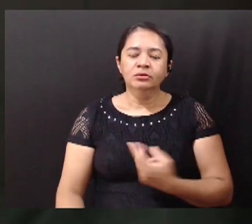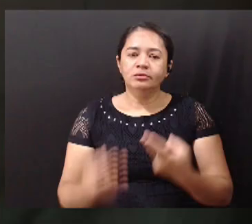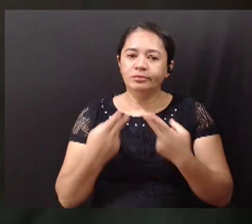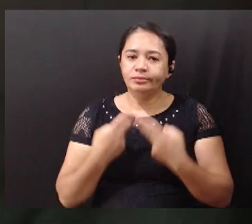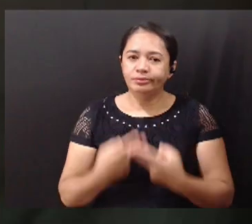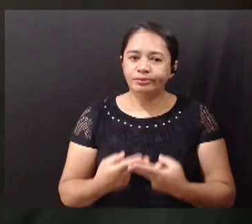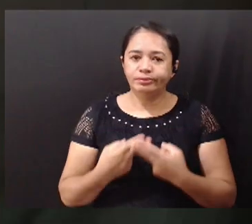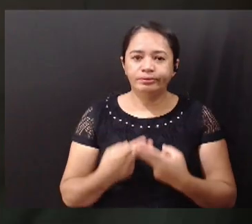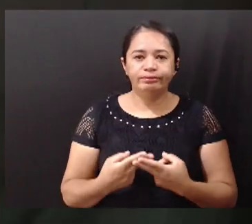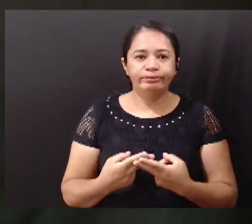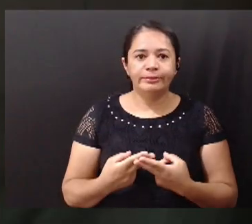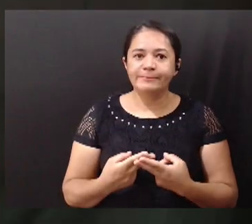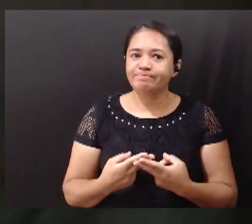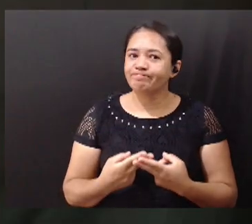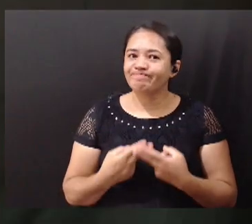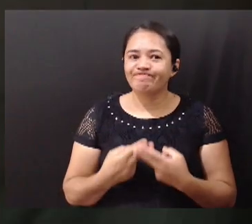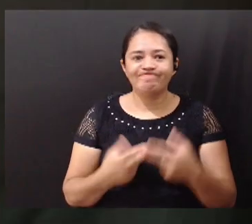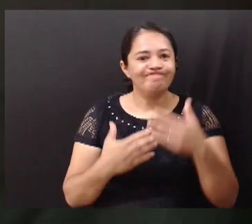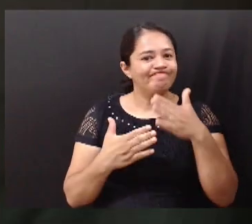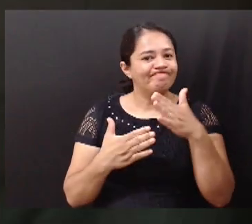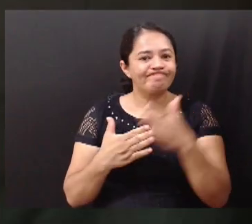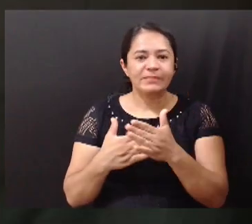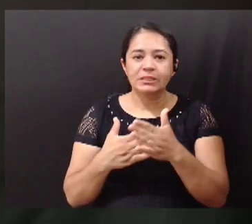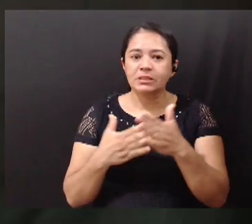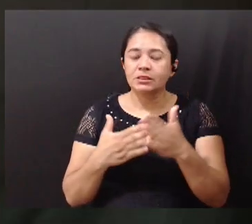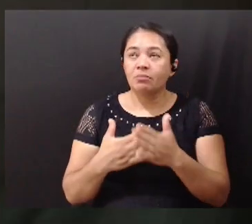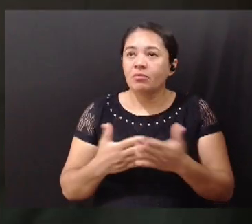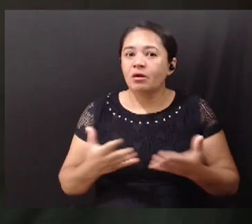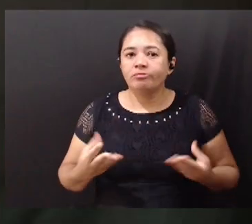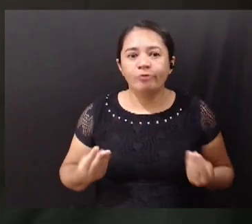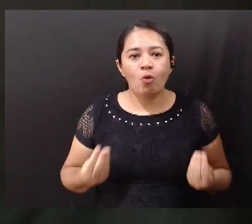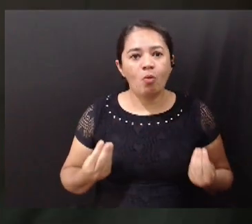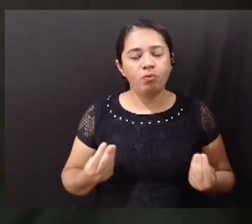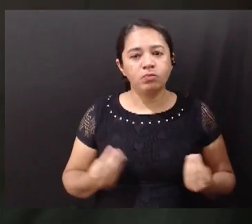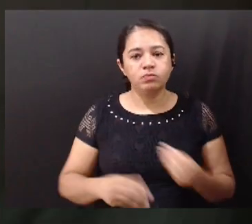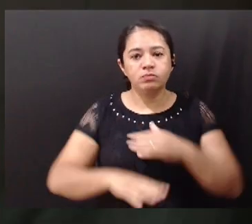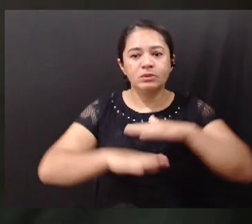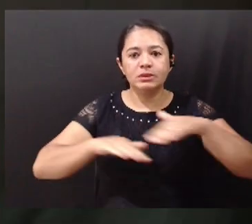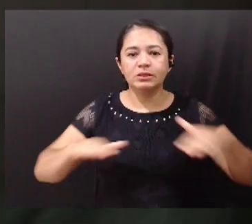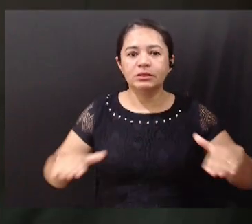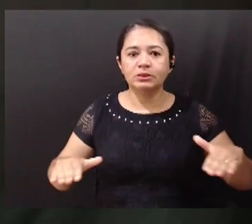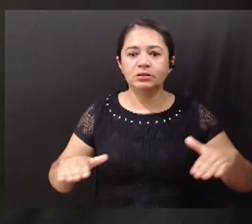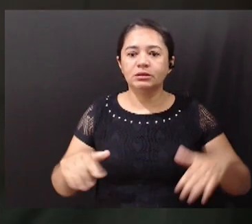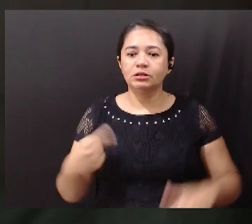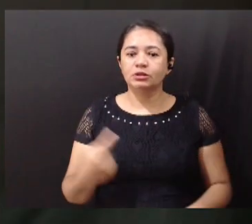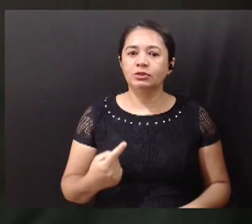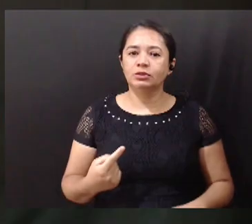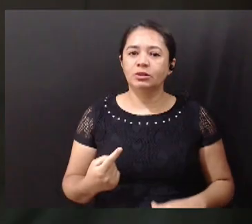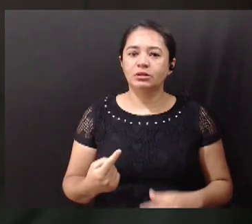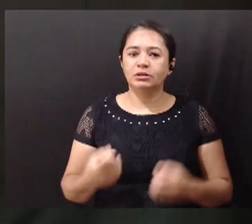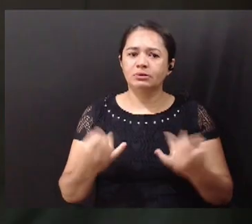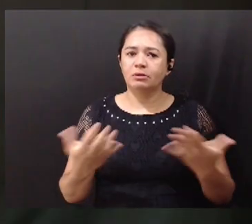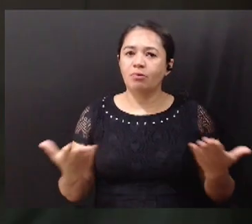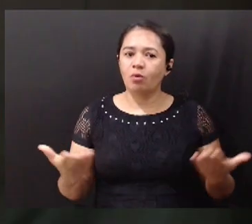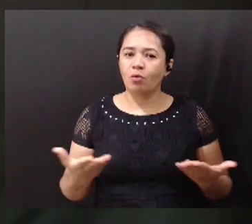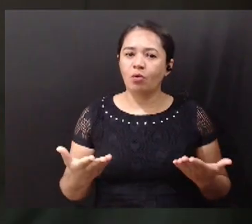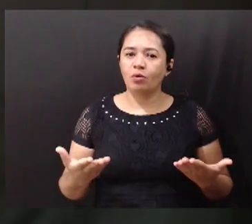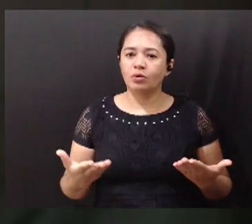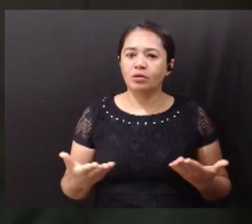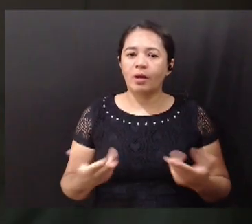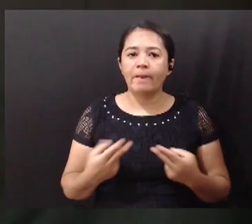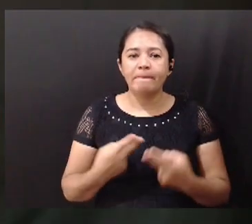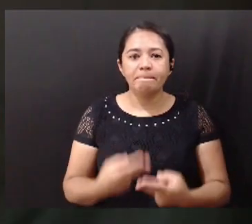no limite mínimo do mínimo. As crianças, como estamos falando das crianças hoje, elas não têm paciência de